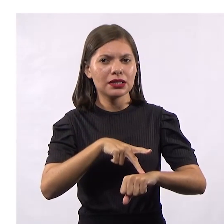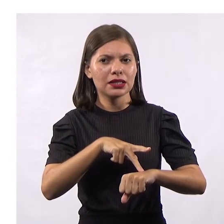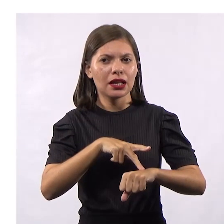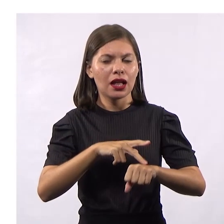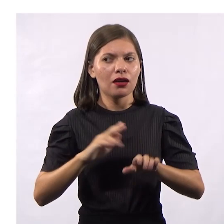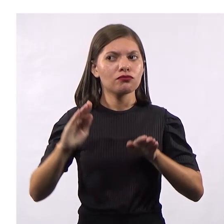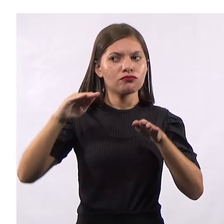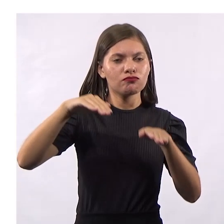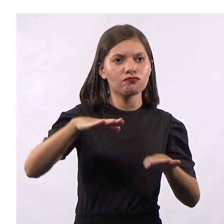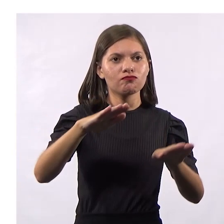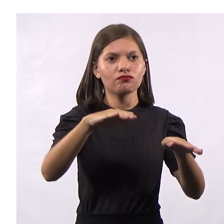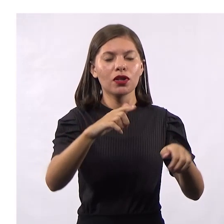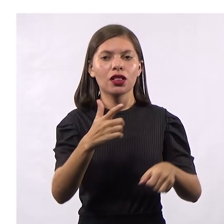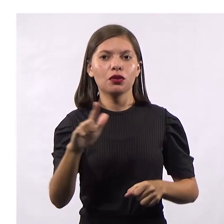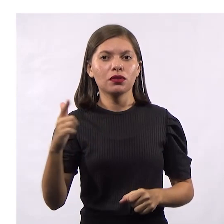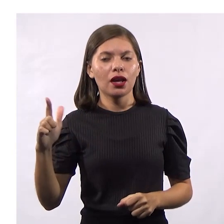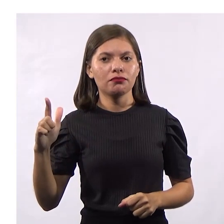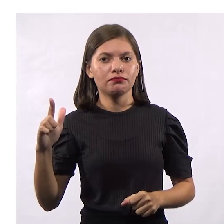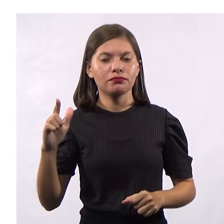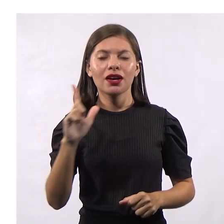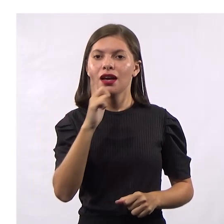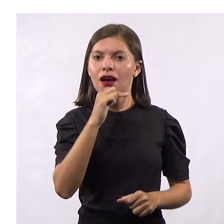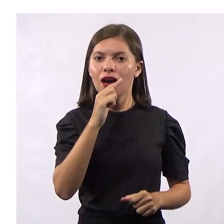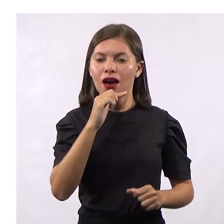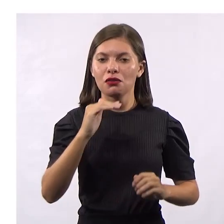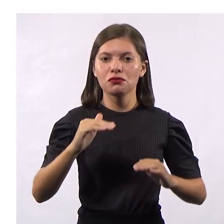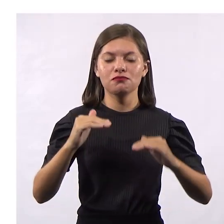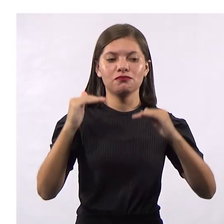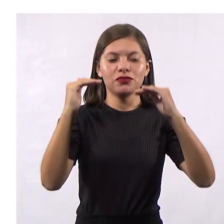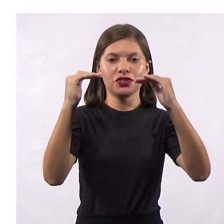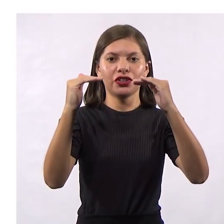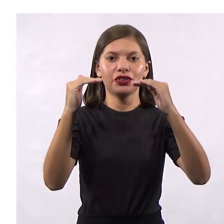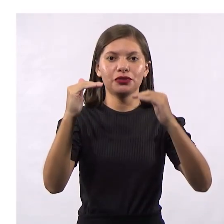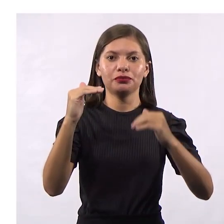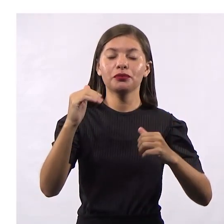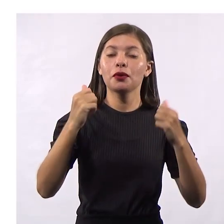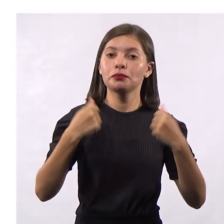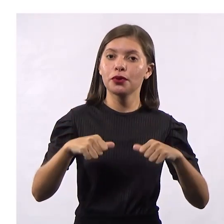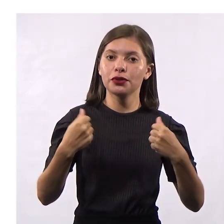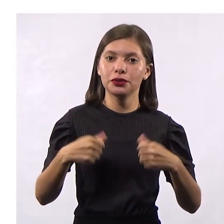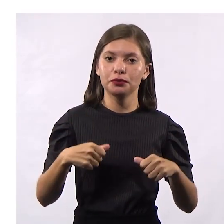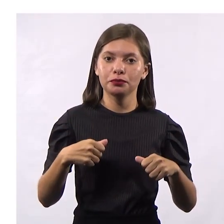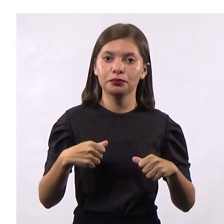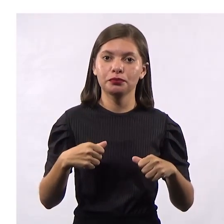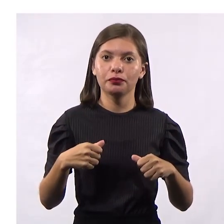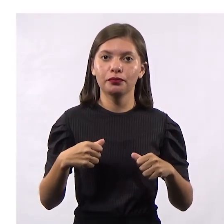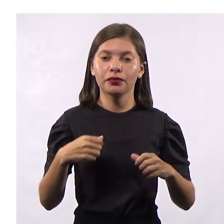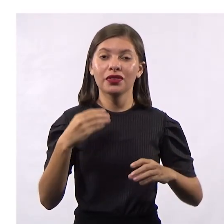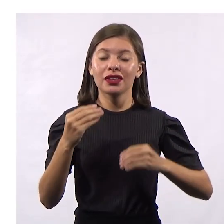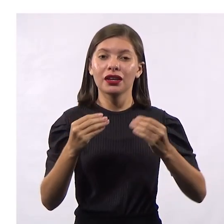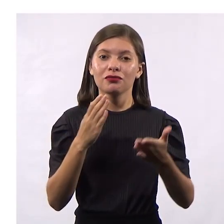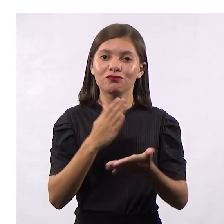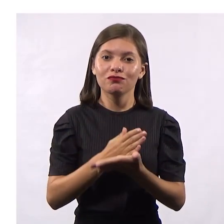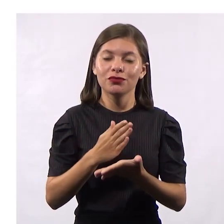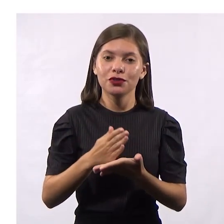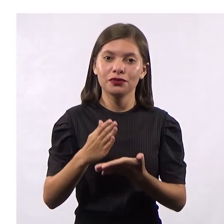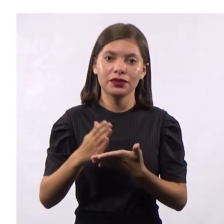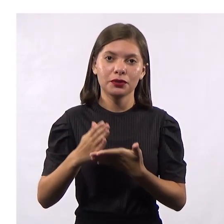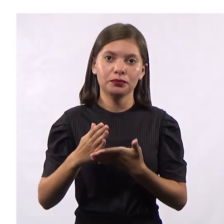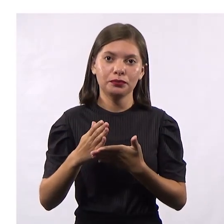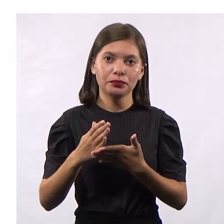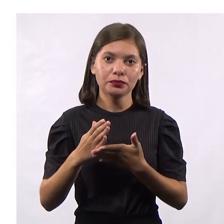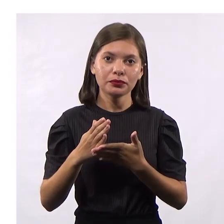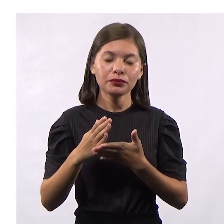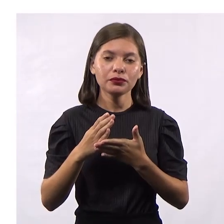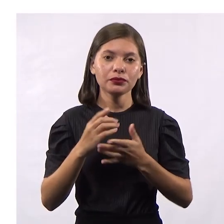né? Mas pode ter uma enchente, né? E aí, o que acontece? Aqui existe uma